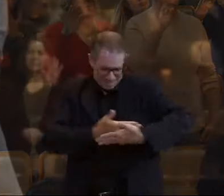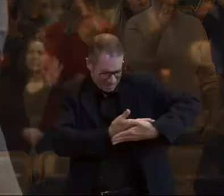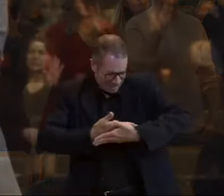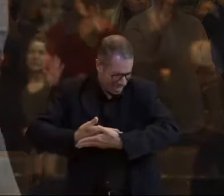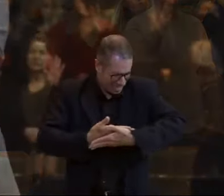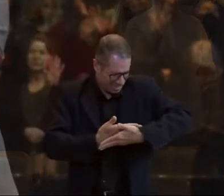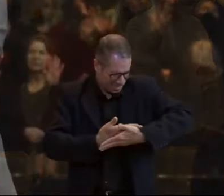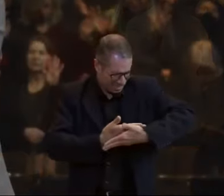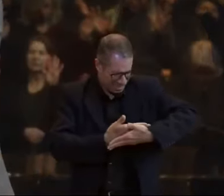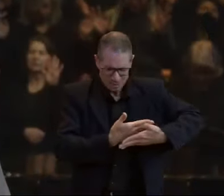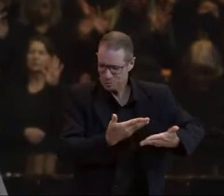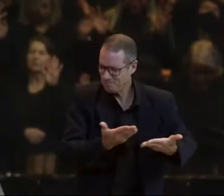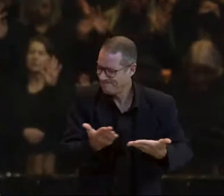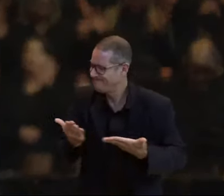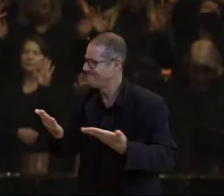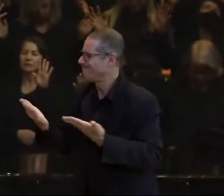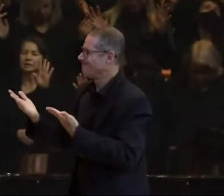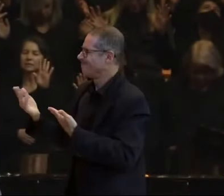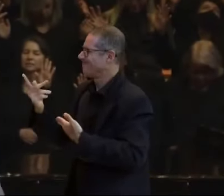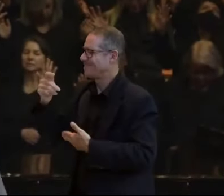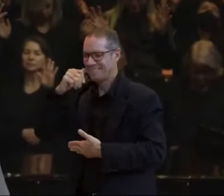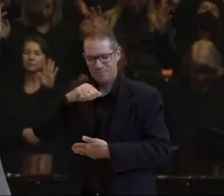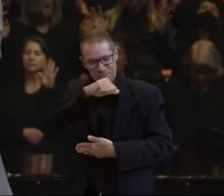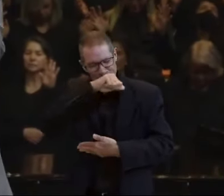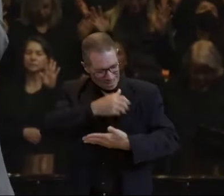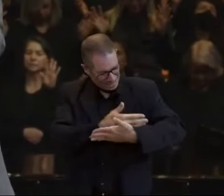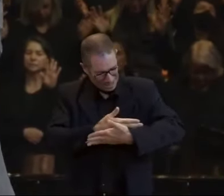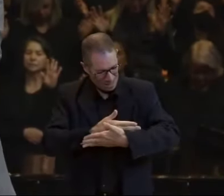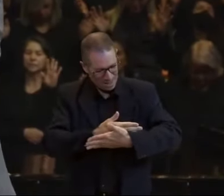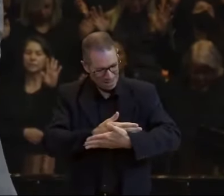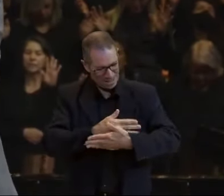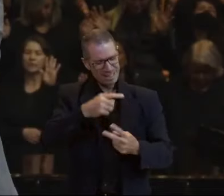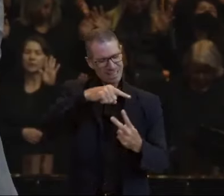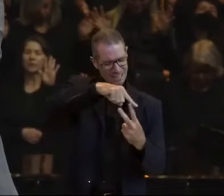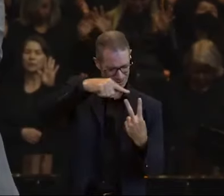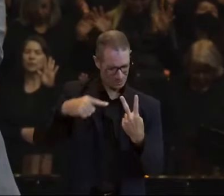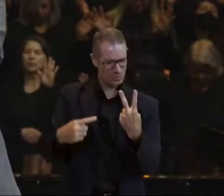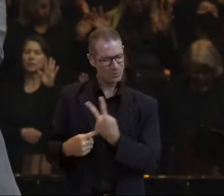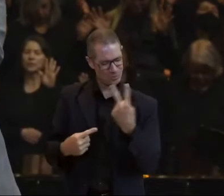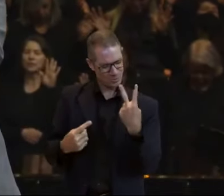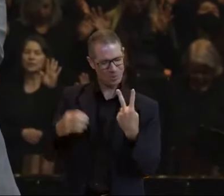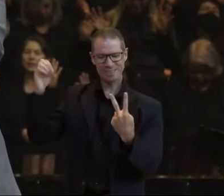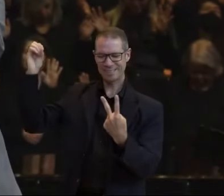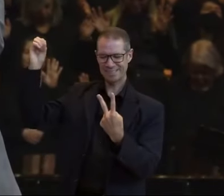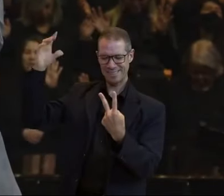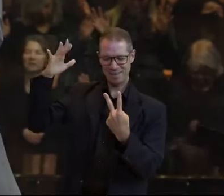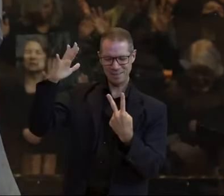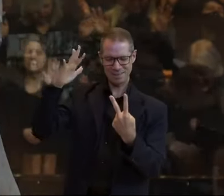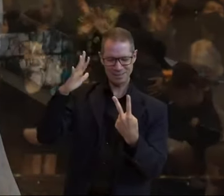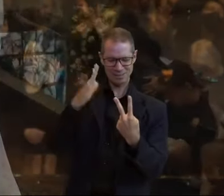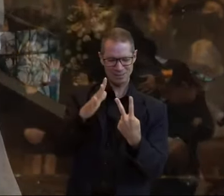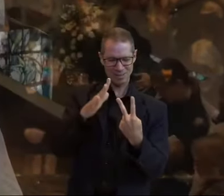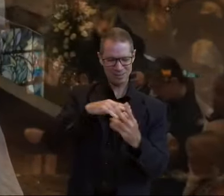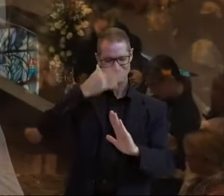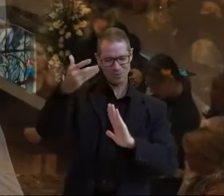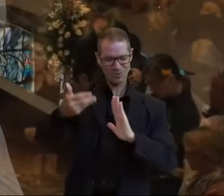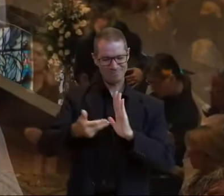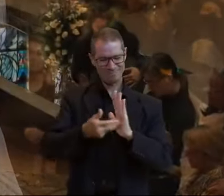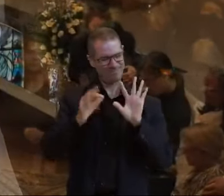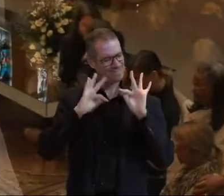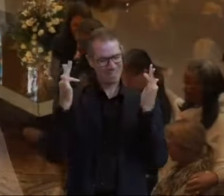nenenzinha que chegou aqui, Senhor, com a sua mamãe, não somente a mamãe seja abençoada, mas toda a